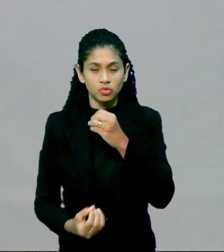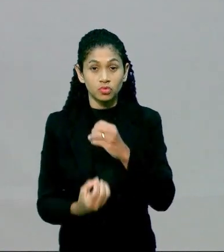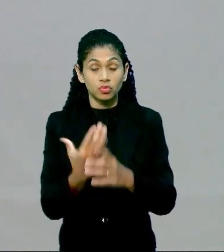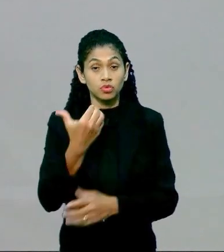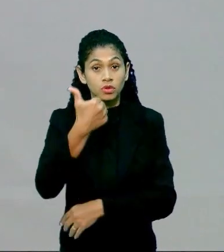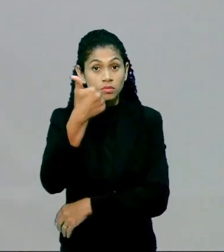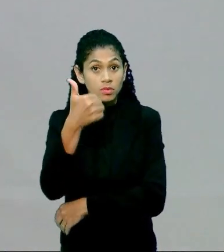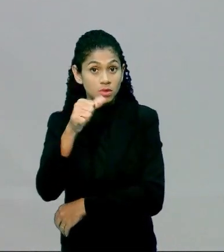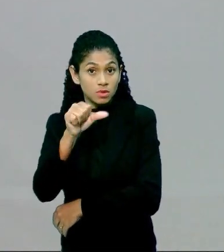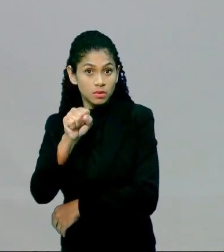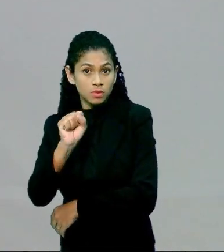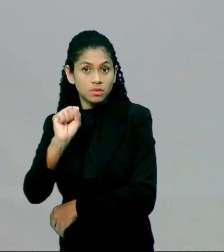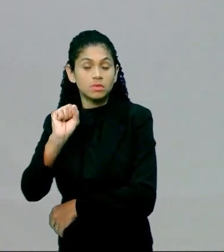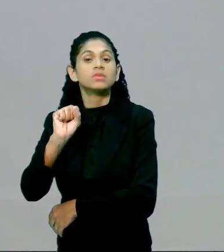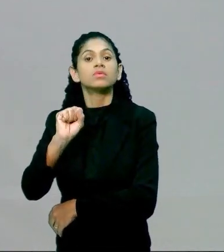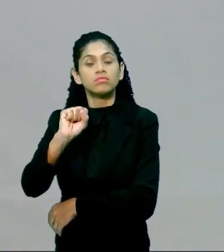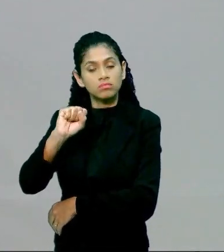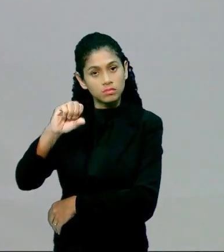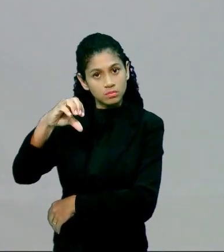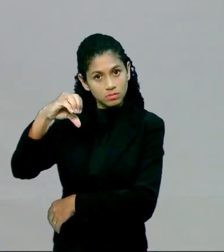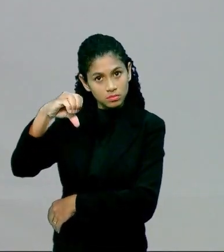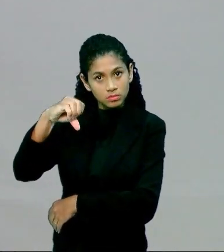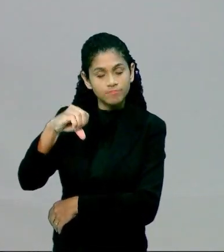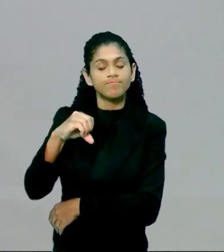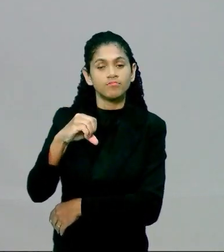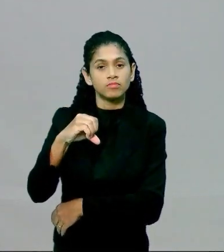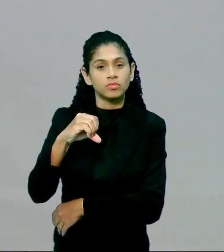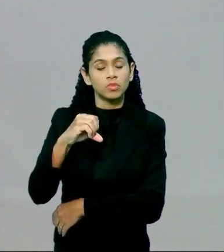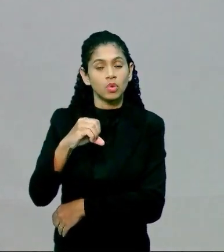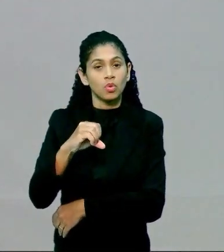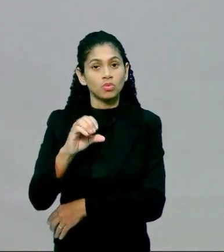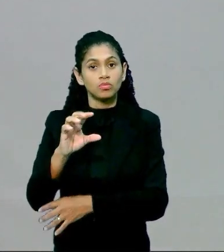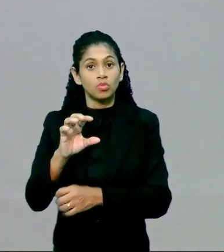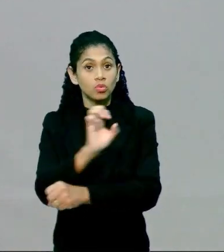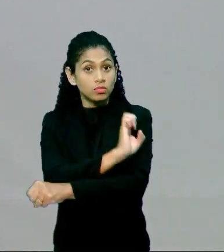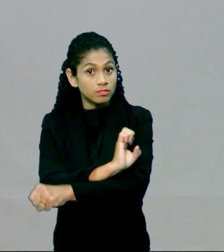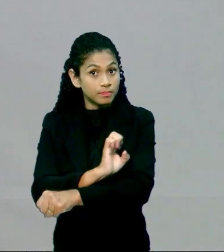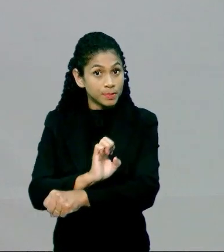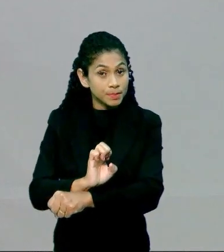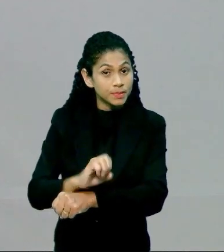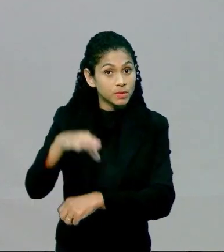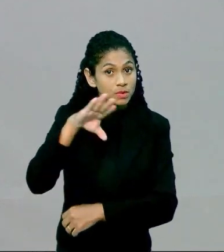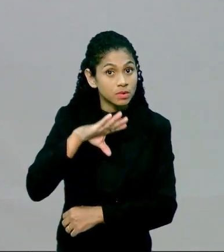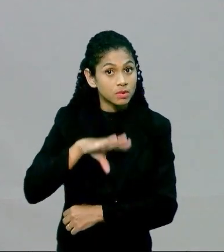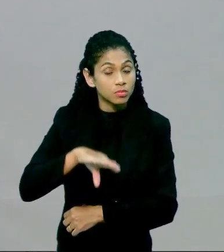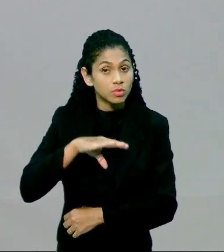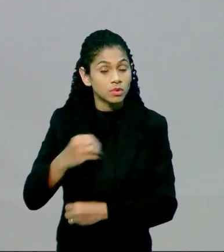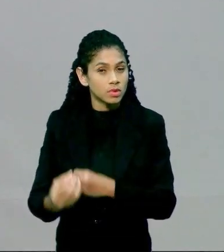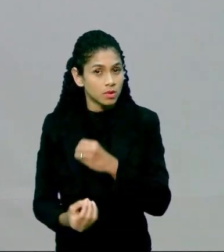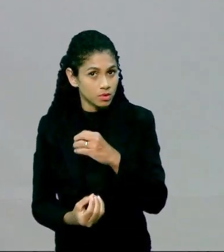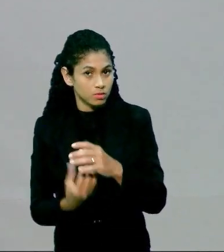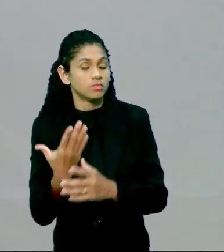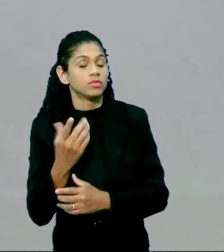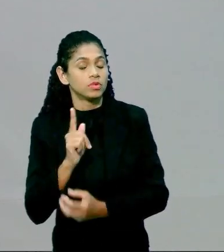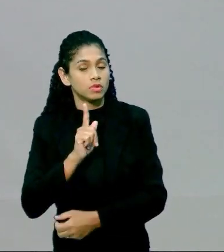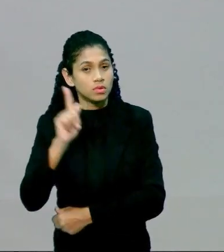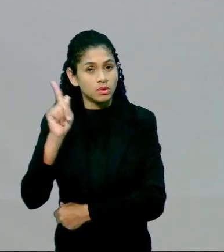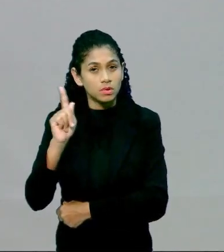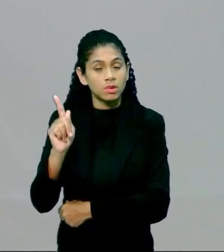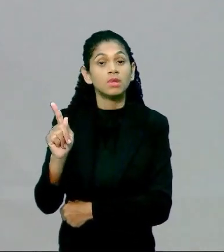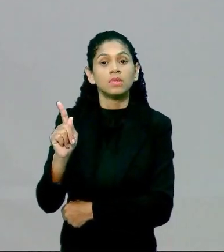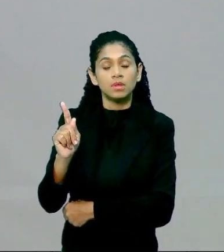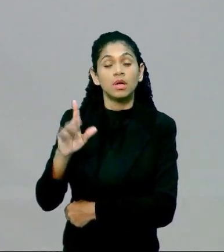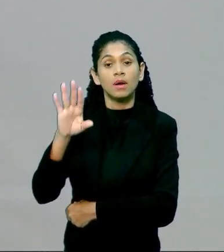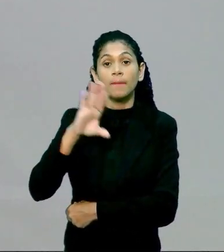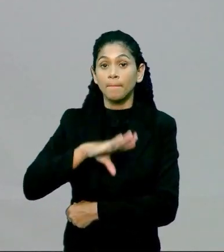1189, quando o Estado português se forma a partir da divisão da Península Ibérica em Portugal e Espanha,